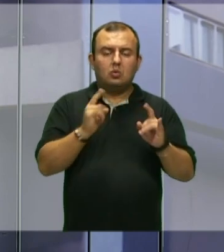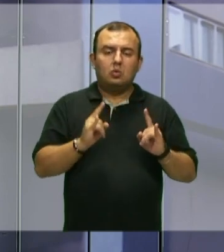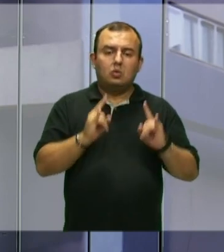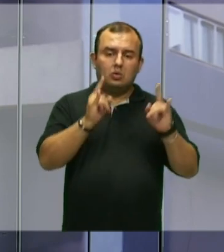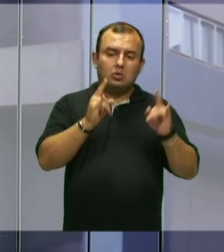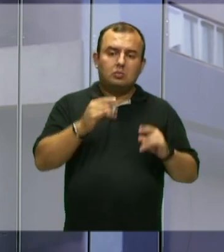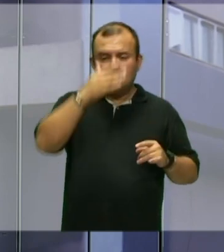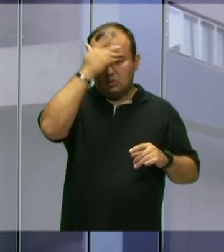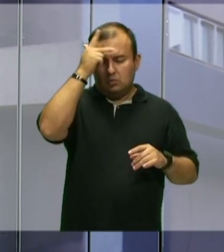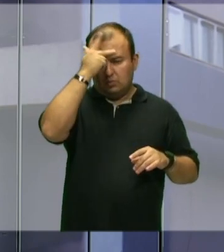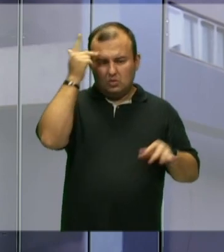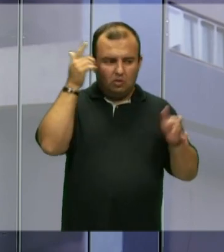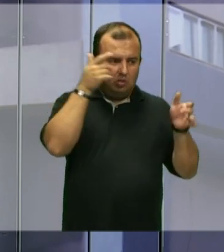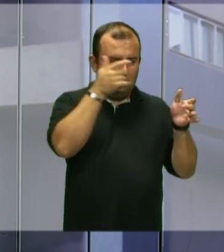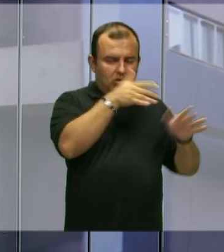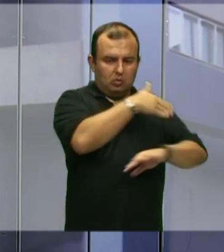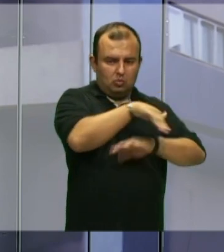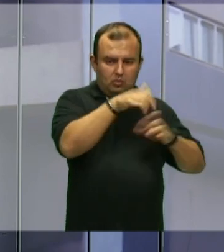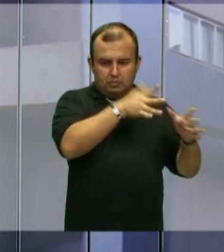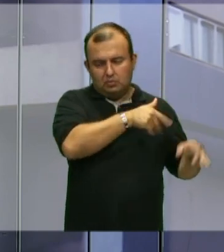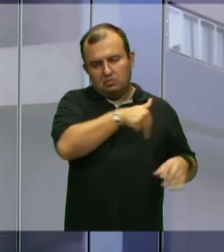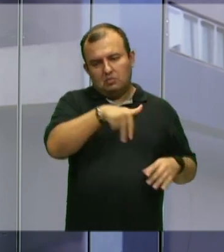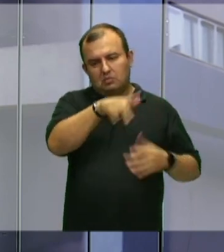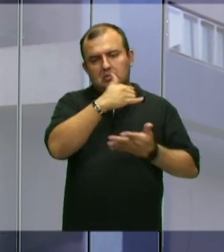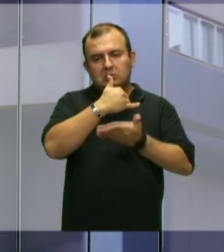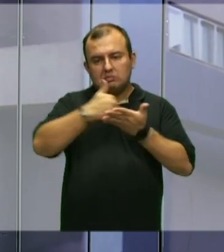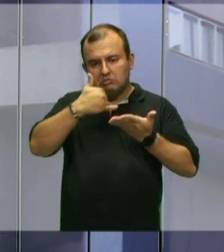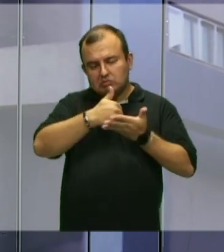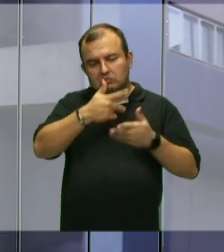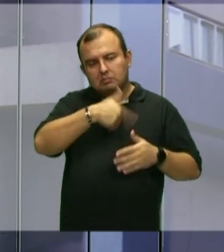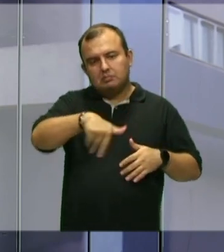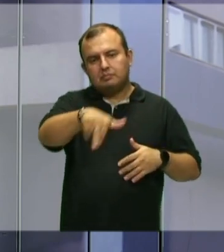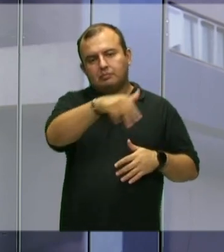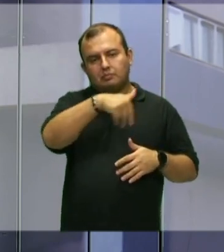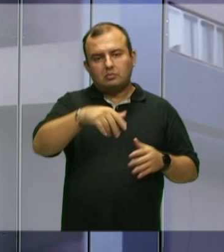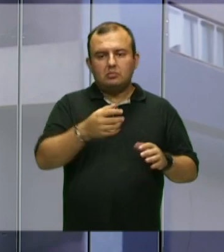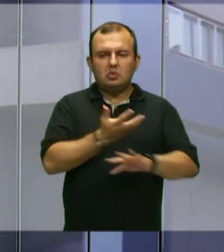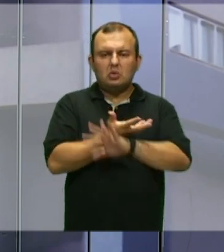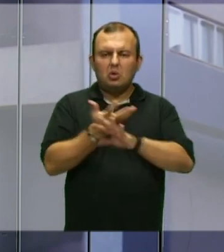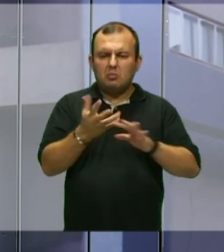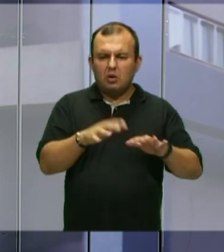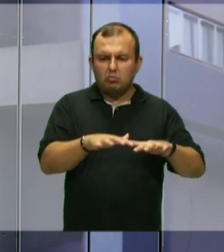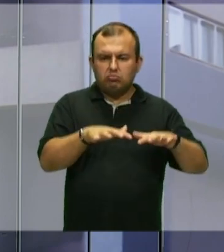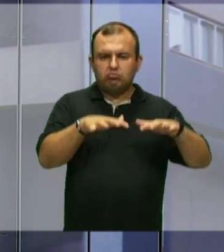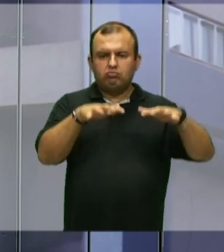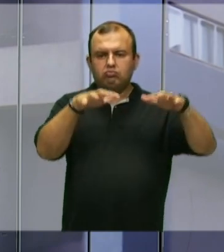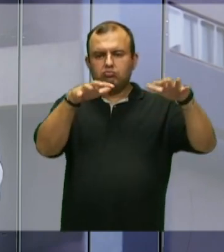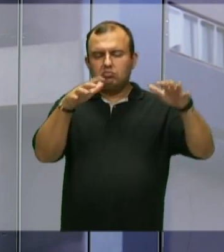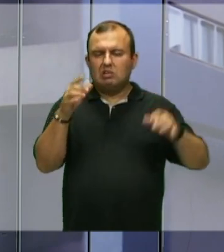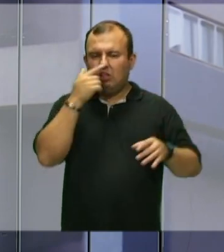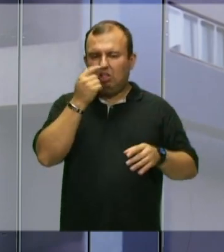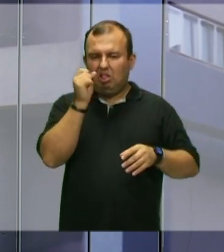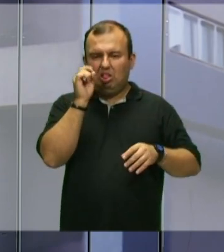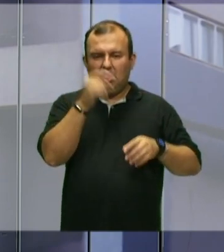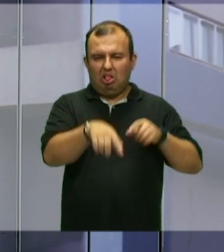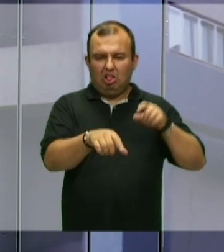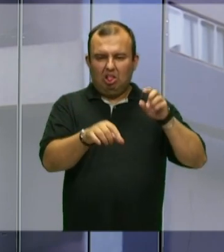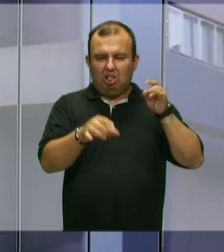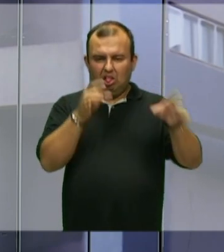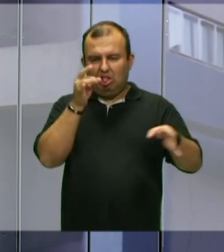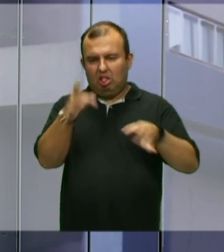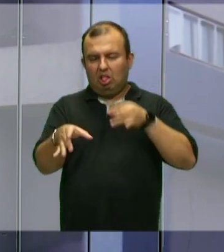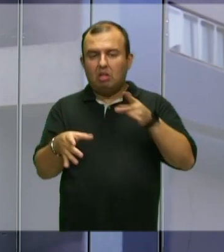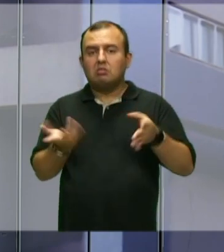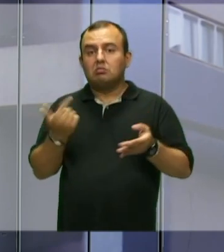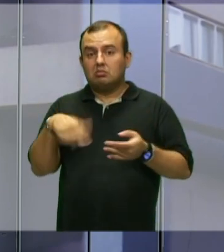por andarilhos, por dependentes químicos, o mato está tomando conta, lixo para tudo quanto é lado. Então